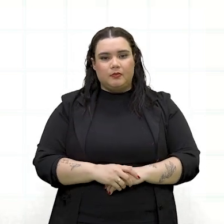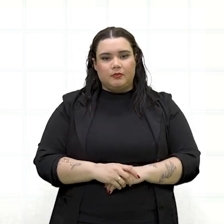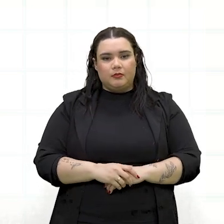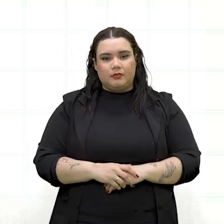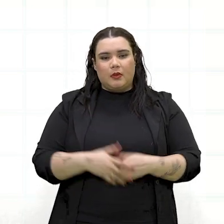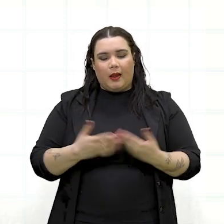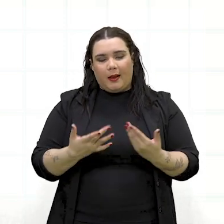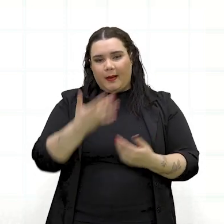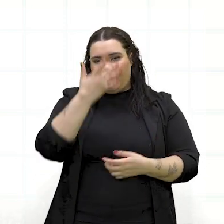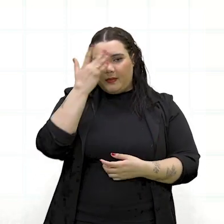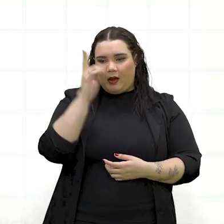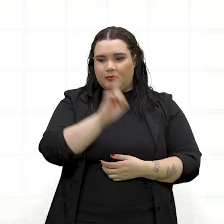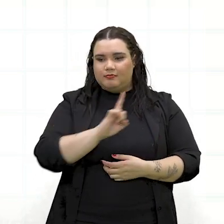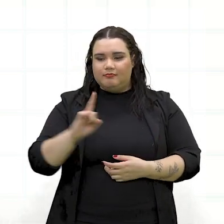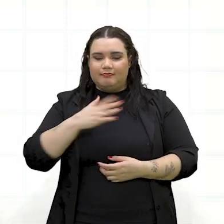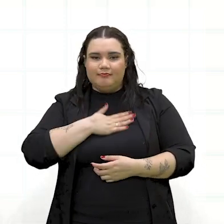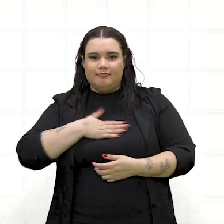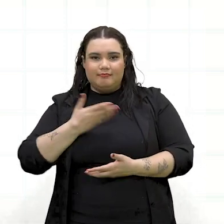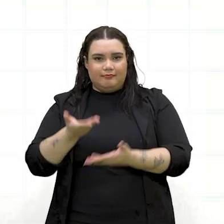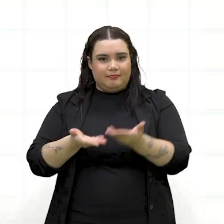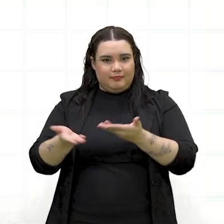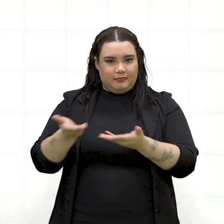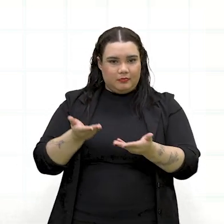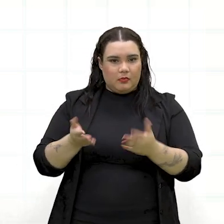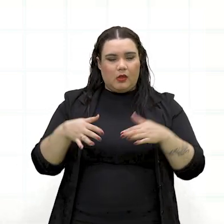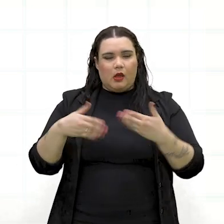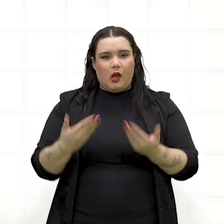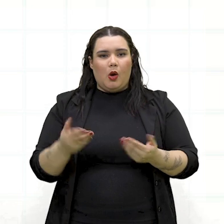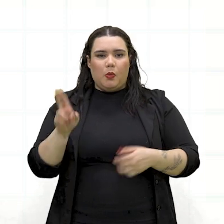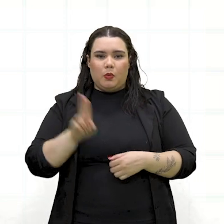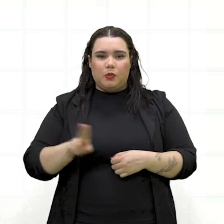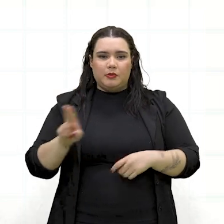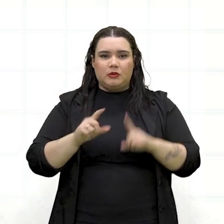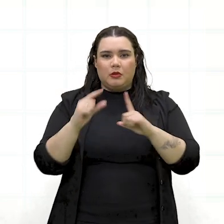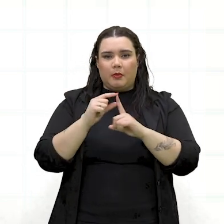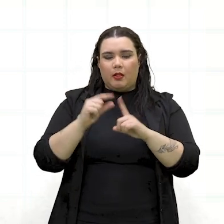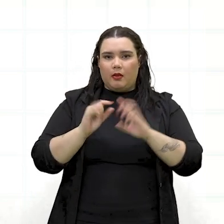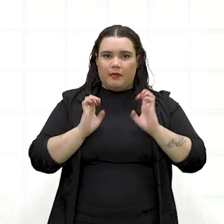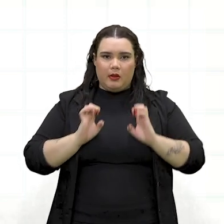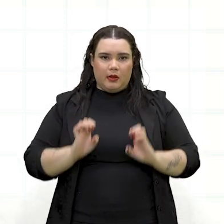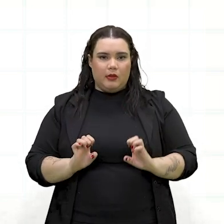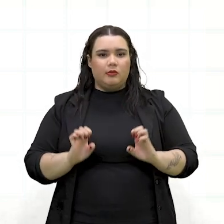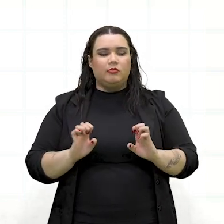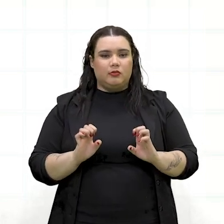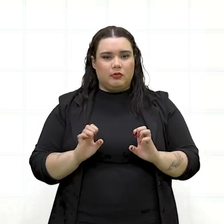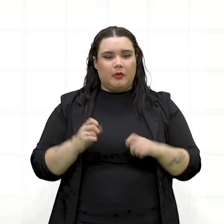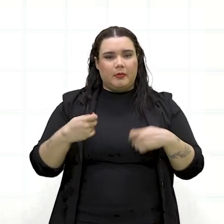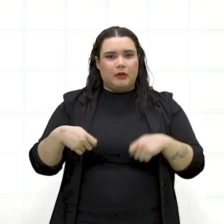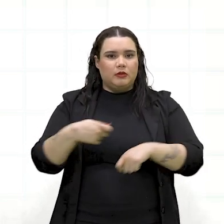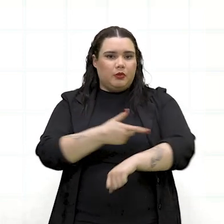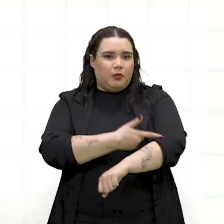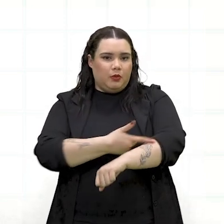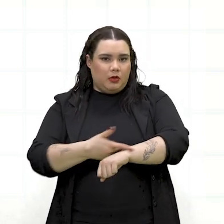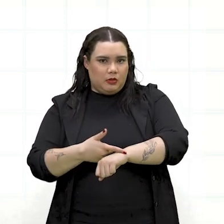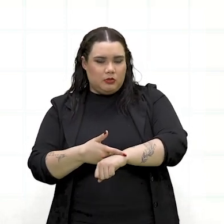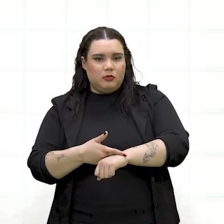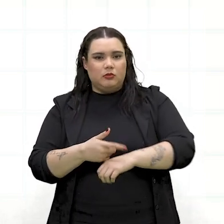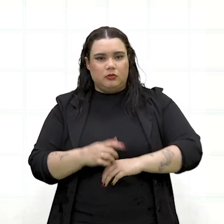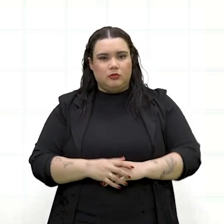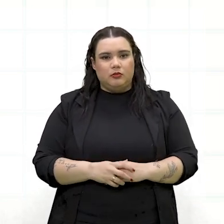maior gosto atender você. Então, não use want, nada de want, tá bom? Eu quero,